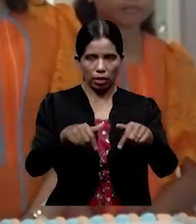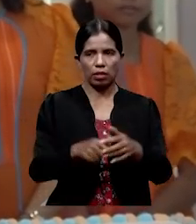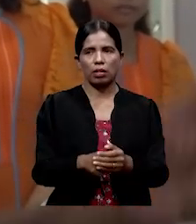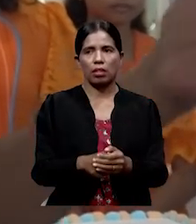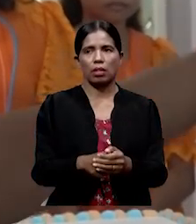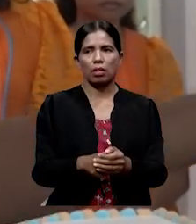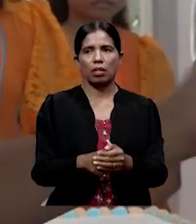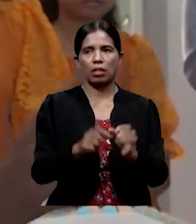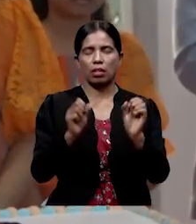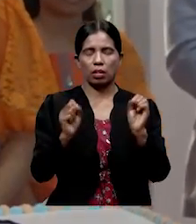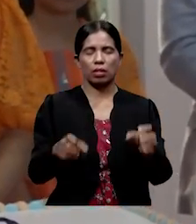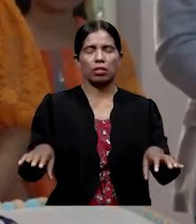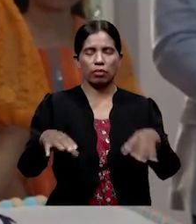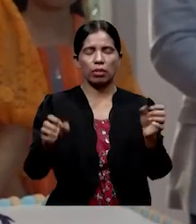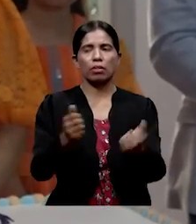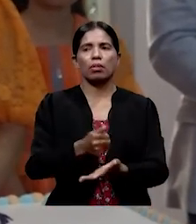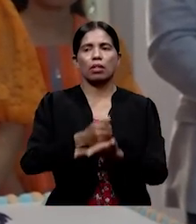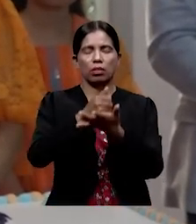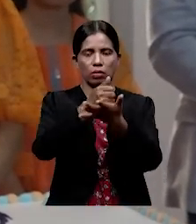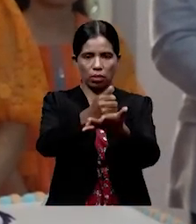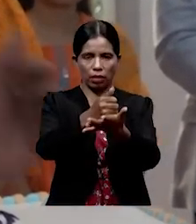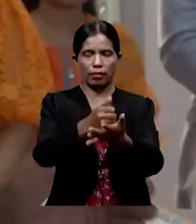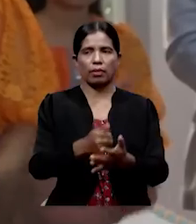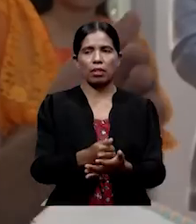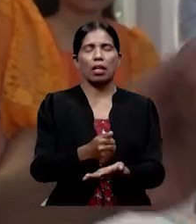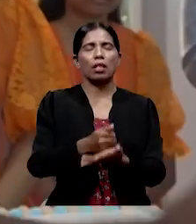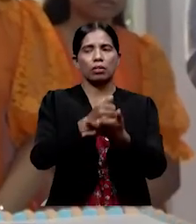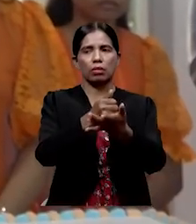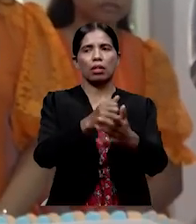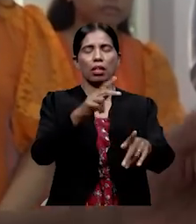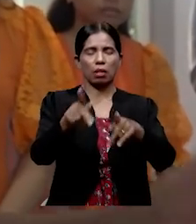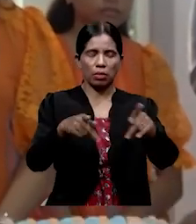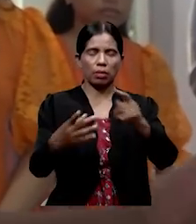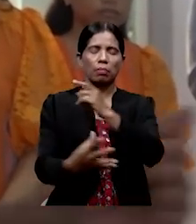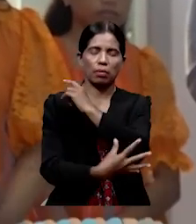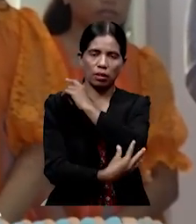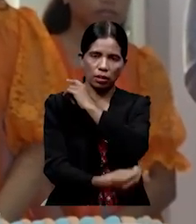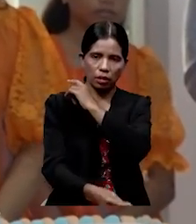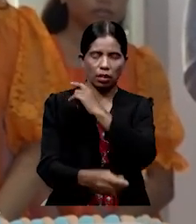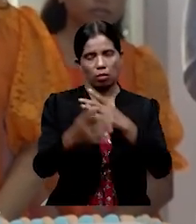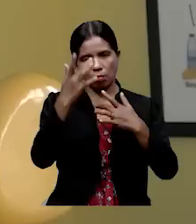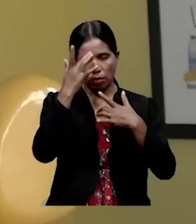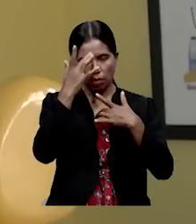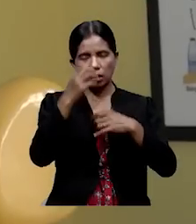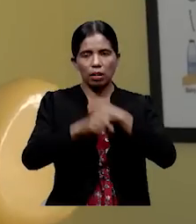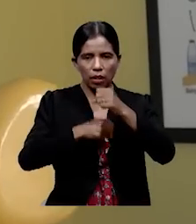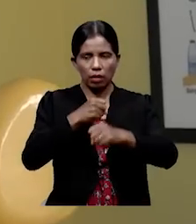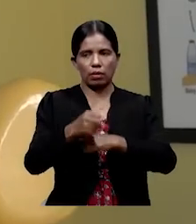Missão a tu servir. Servir é manabe e a sussarlara, moras.